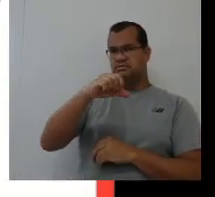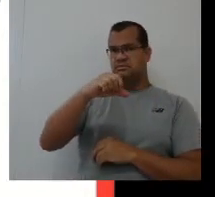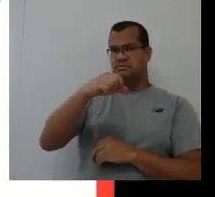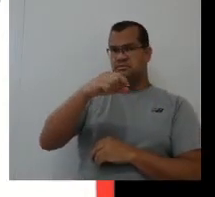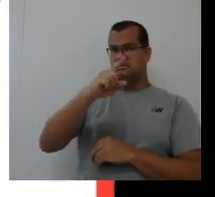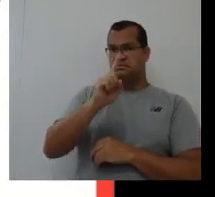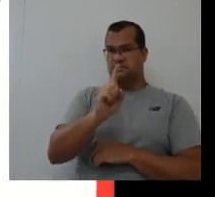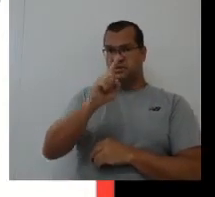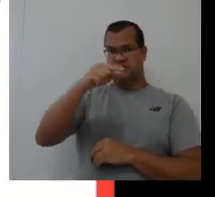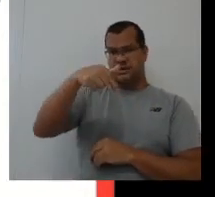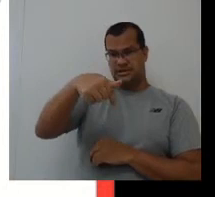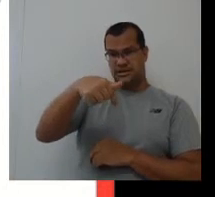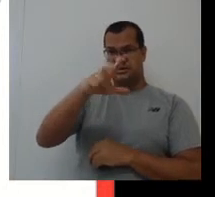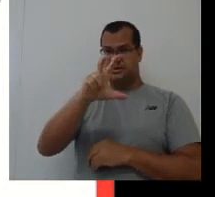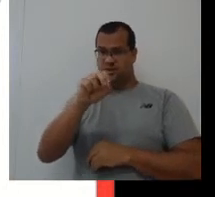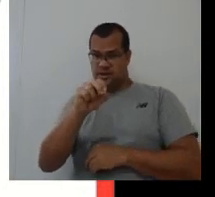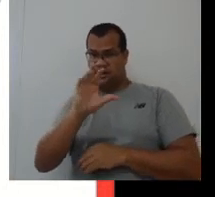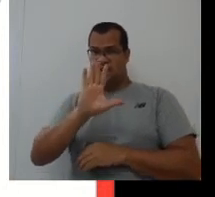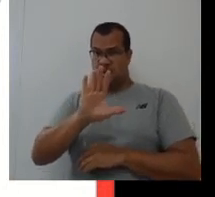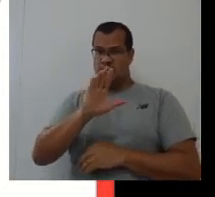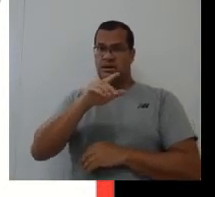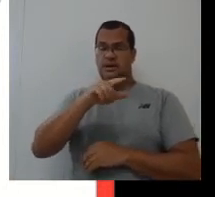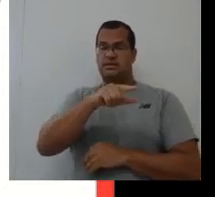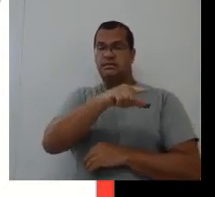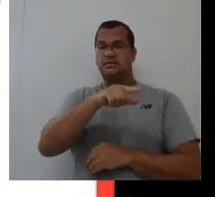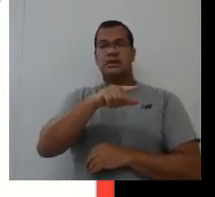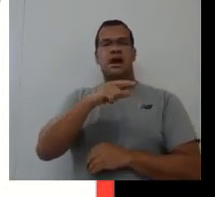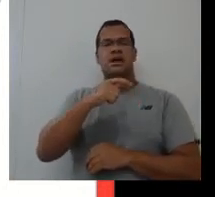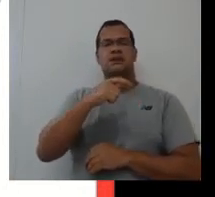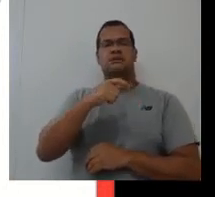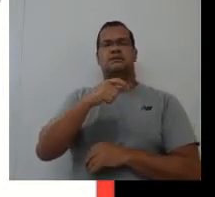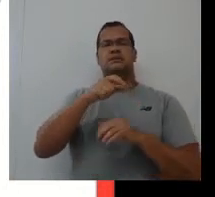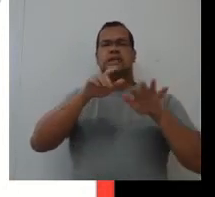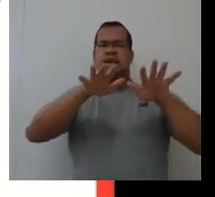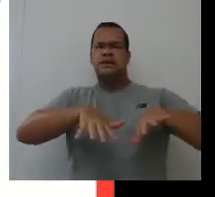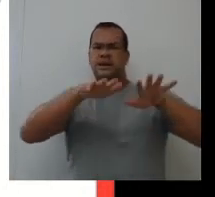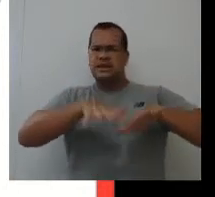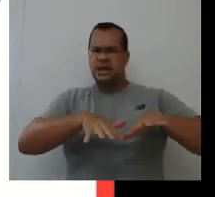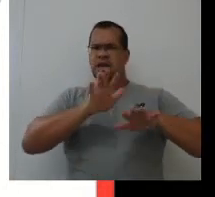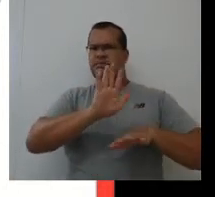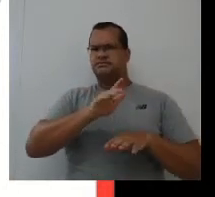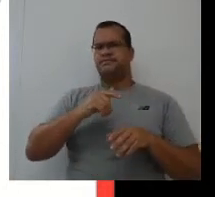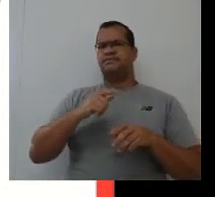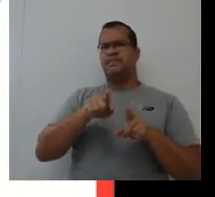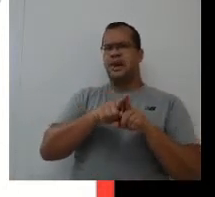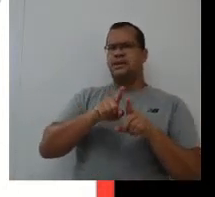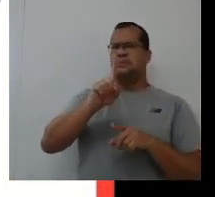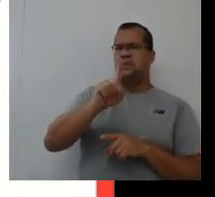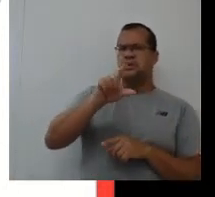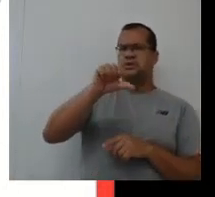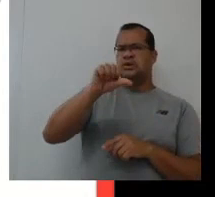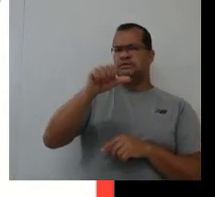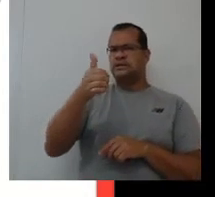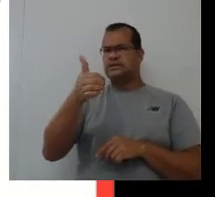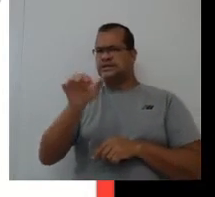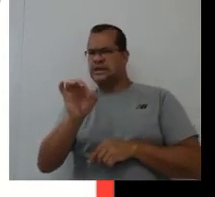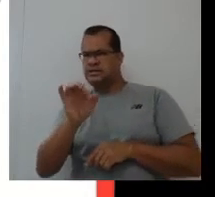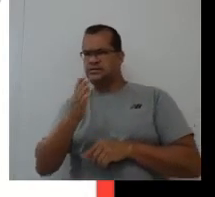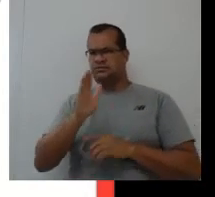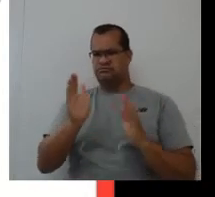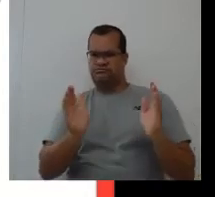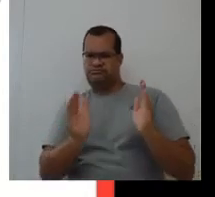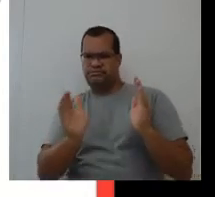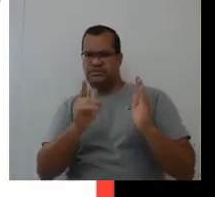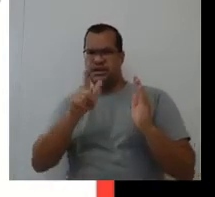na Grã-Bretanha, mas principalmente a partir de 1850 a 1910 no resto